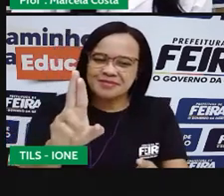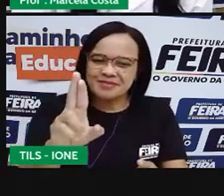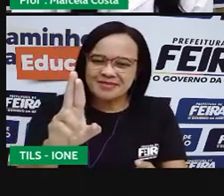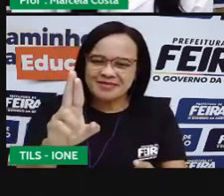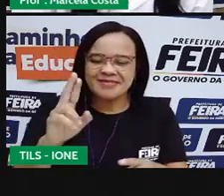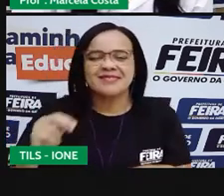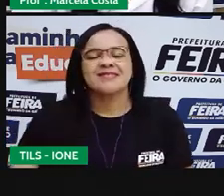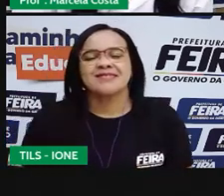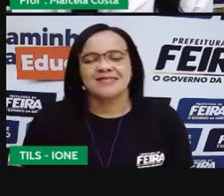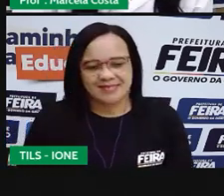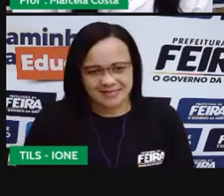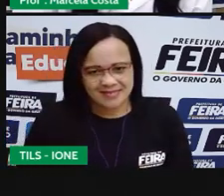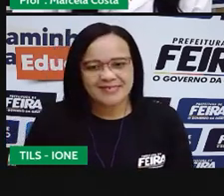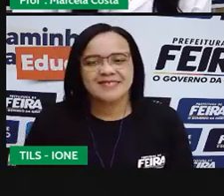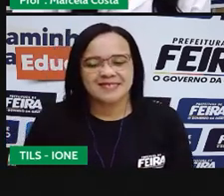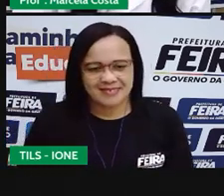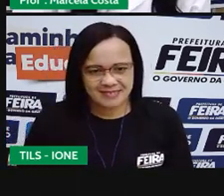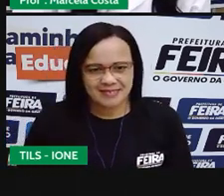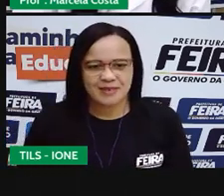e